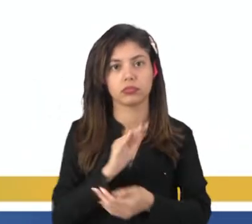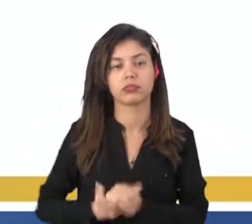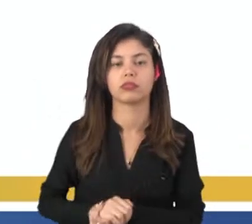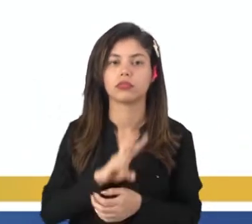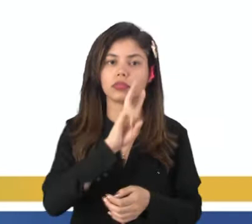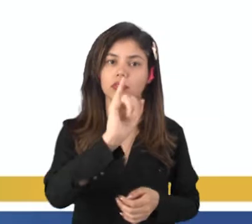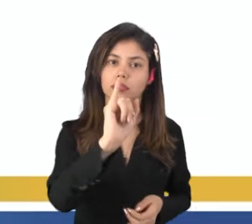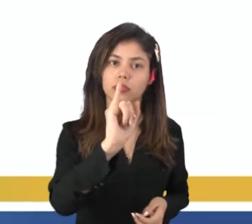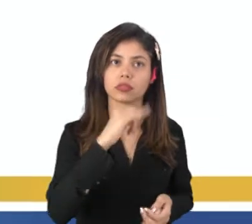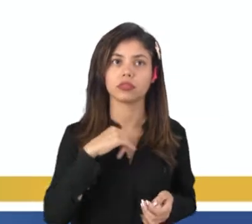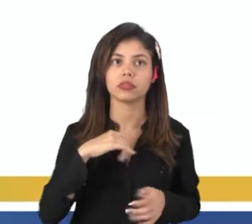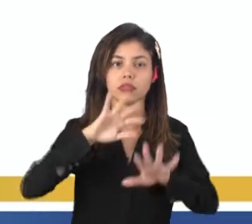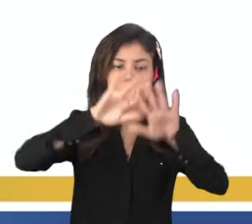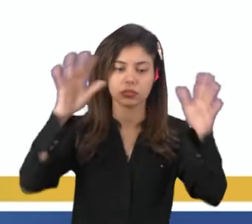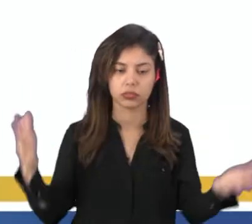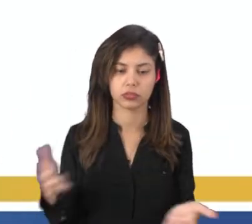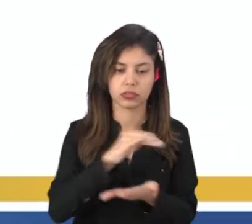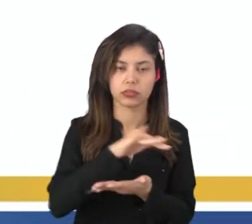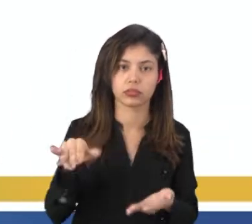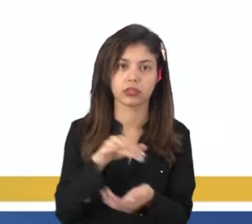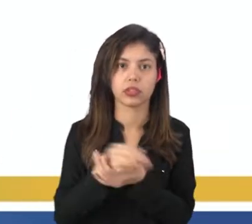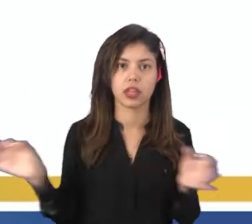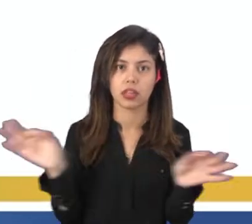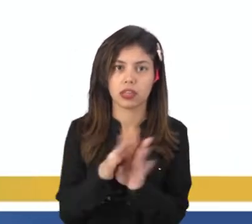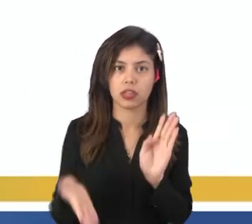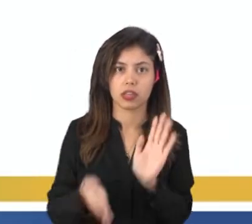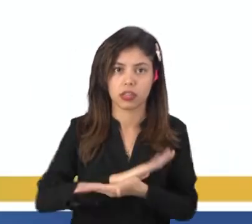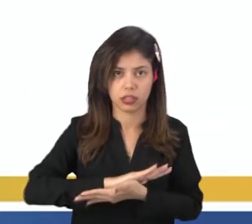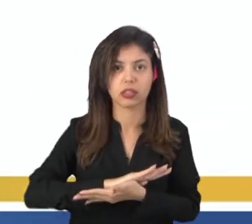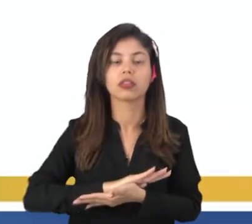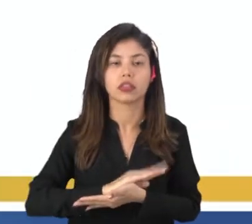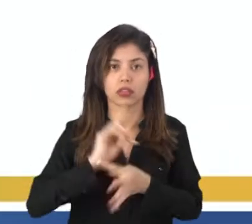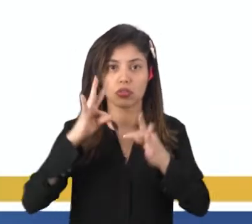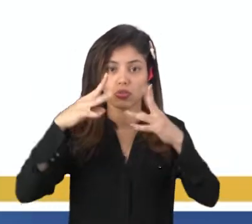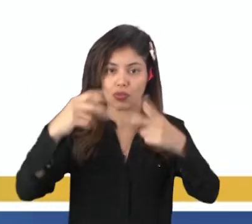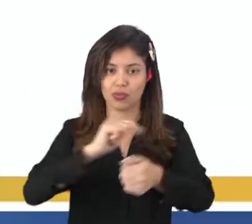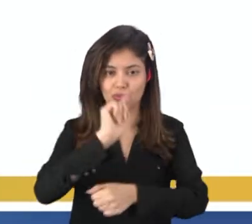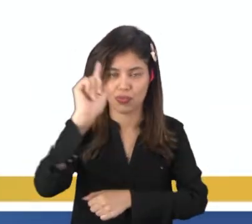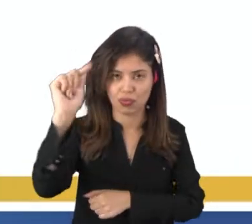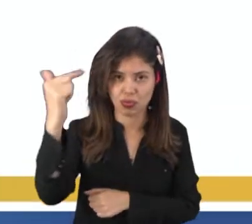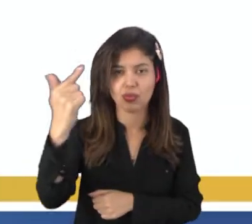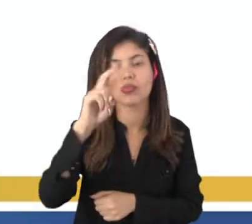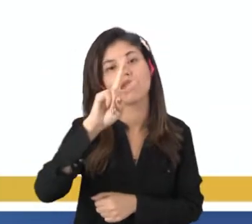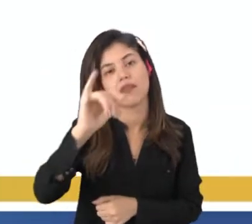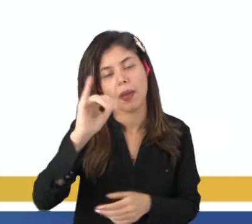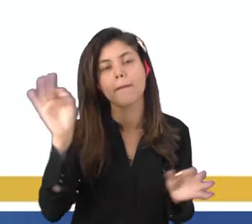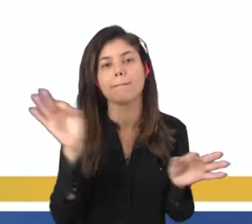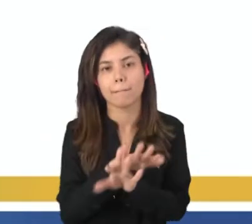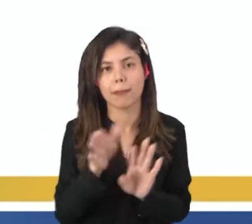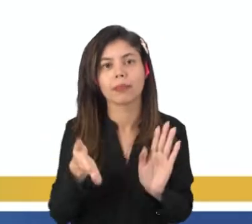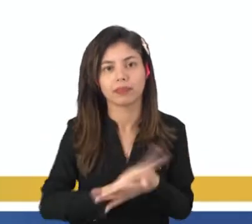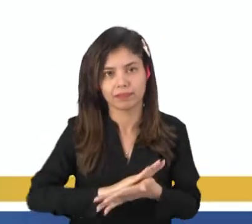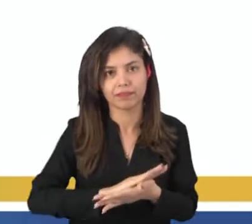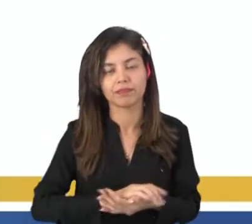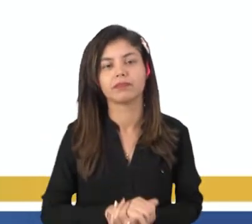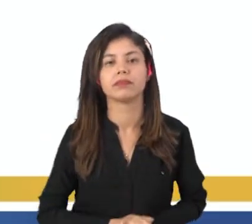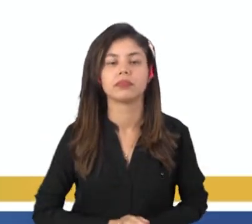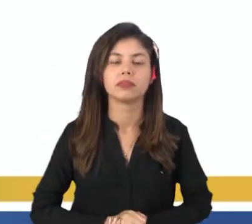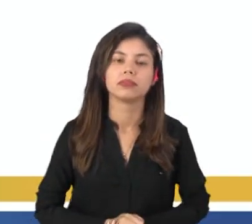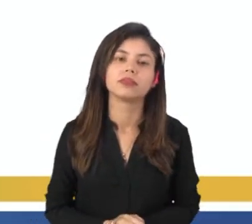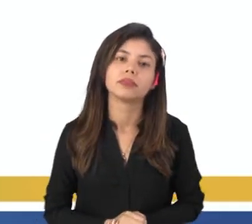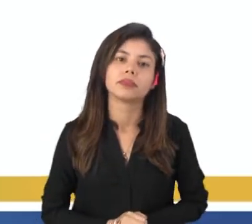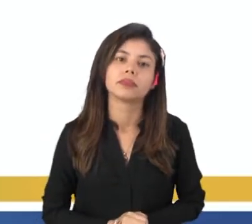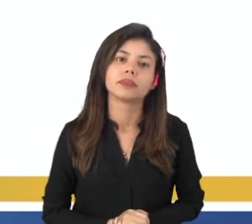um elemento da cadeia, ele desaparece ou ele sofre algum impacto, todos os outros elementos da cadeia também vão sofrer algum impacto, tá?